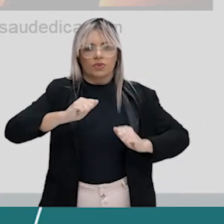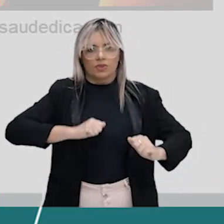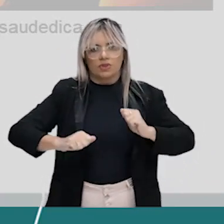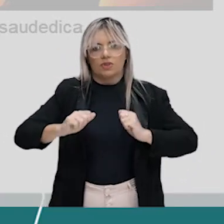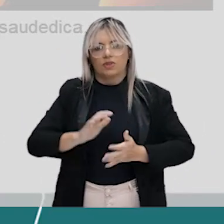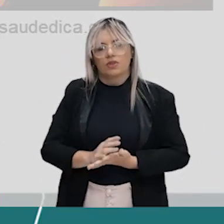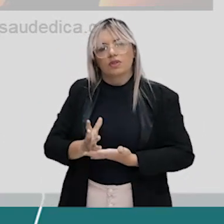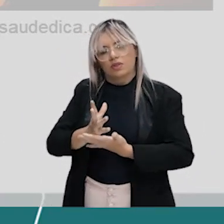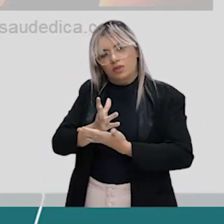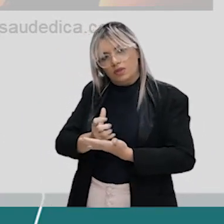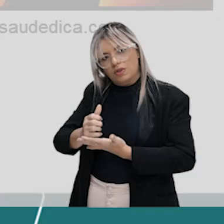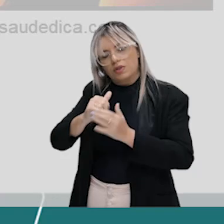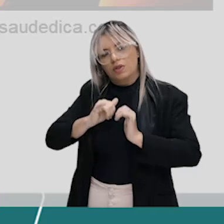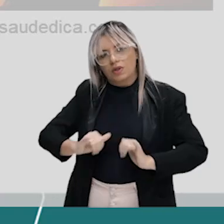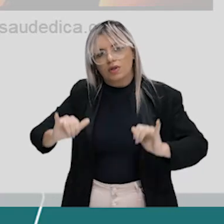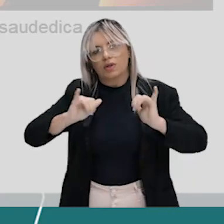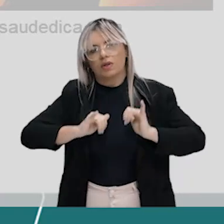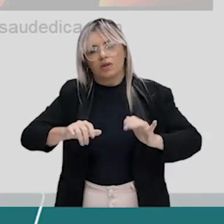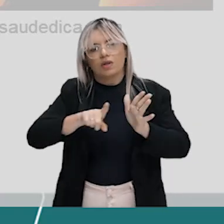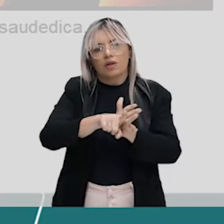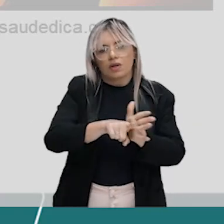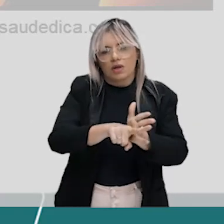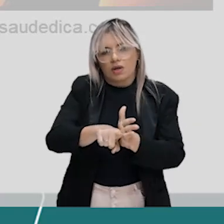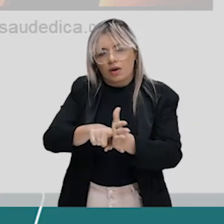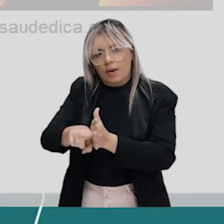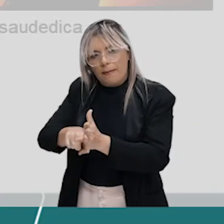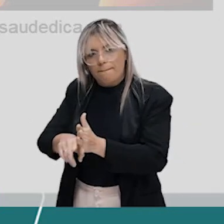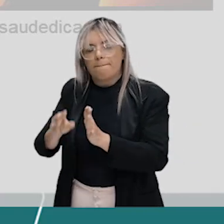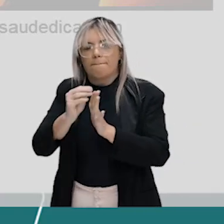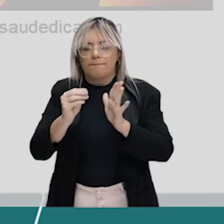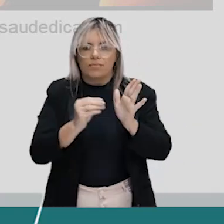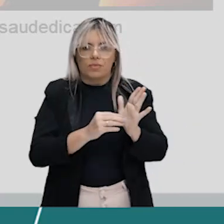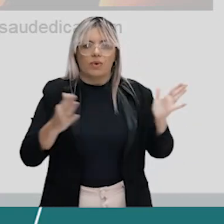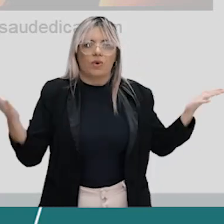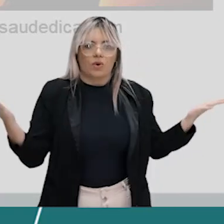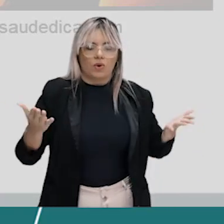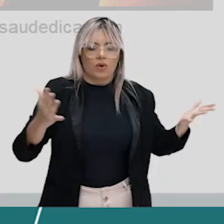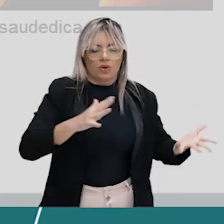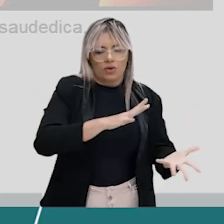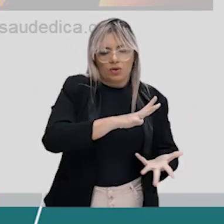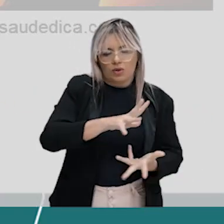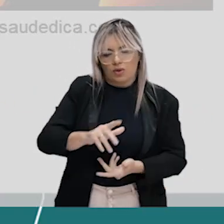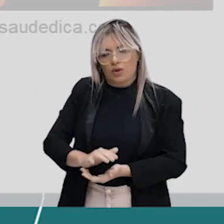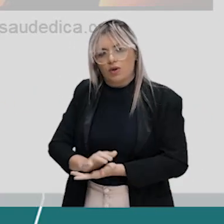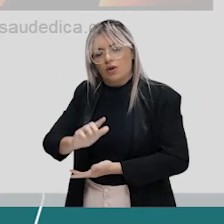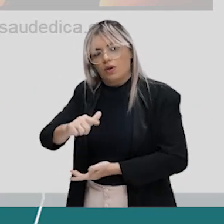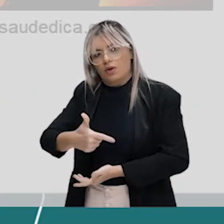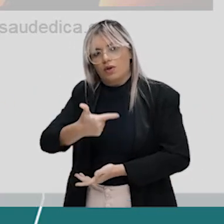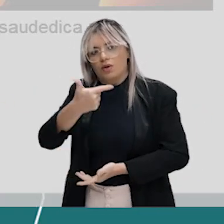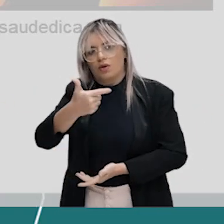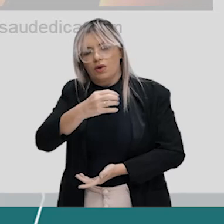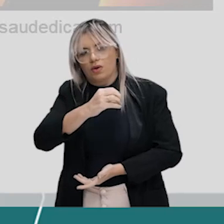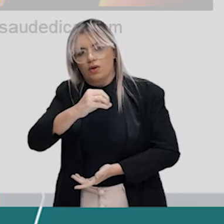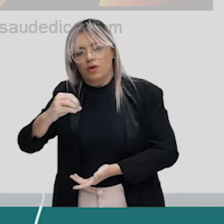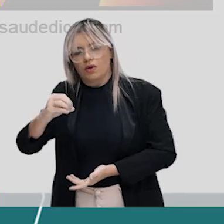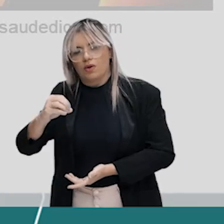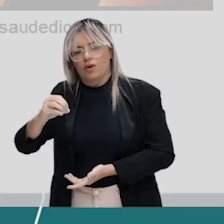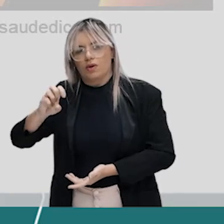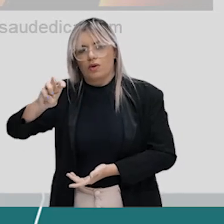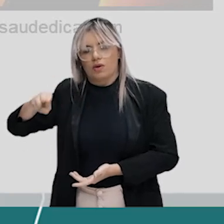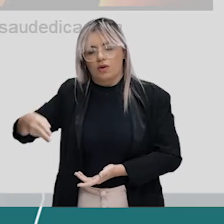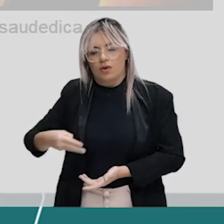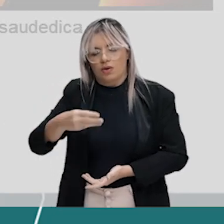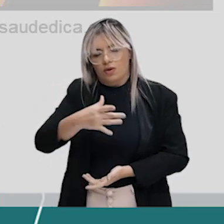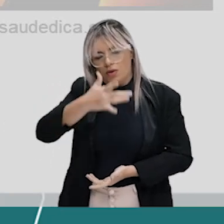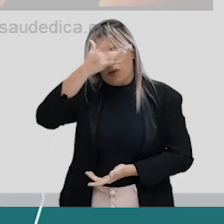esses dados para vocês aqui numa aula que eu falei que atualmente no mundo 200 milhões de